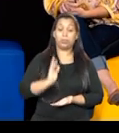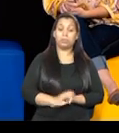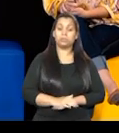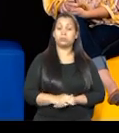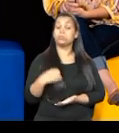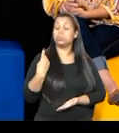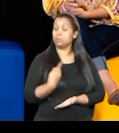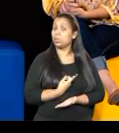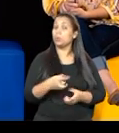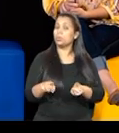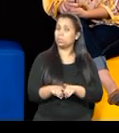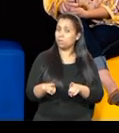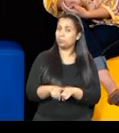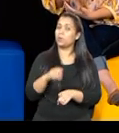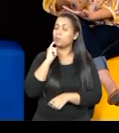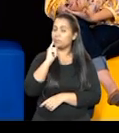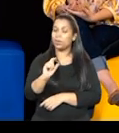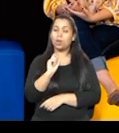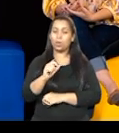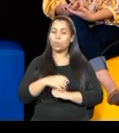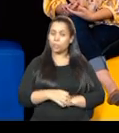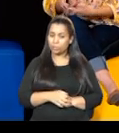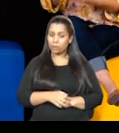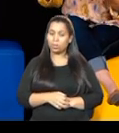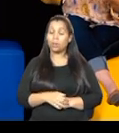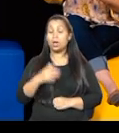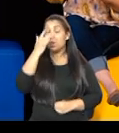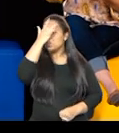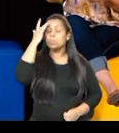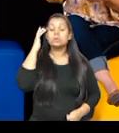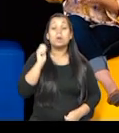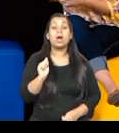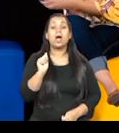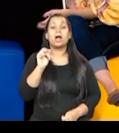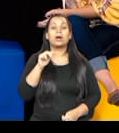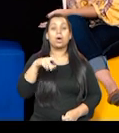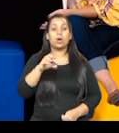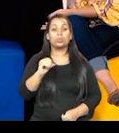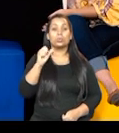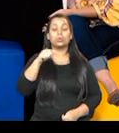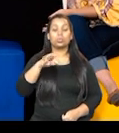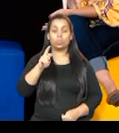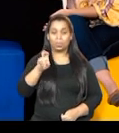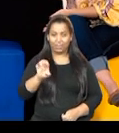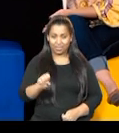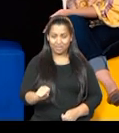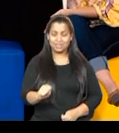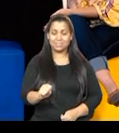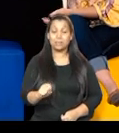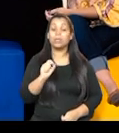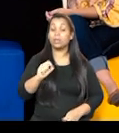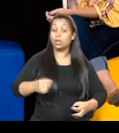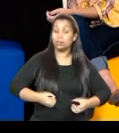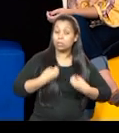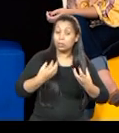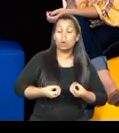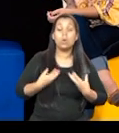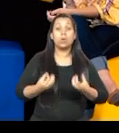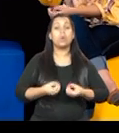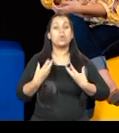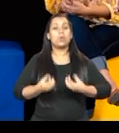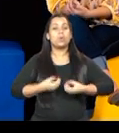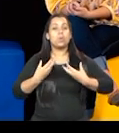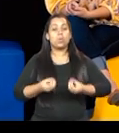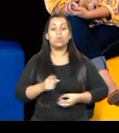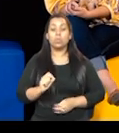Não podemos deixar de citar também o grande autor brasileiro Arnaldo Antunes, que criou este poema